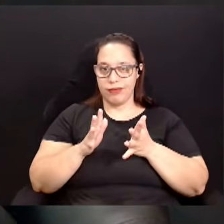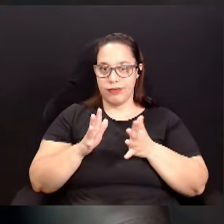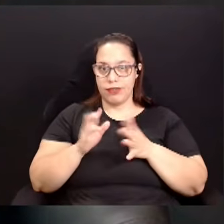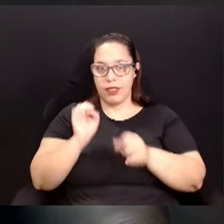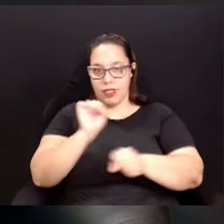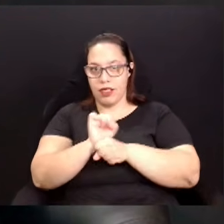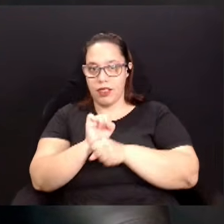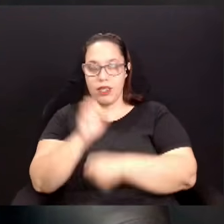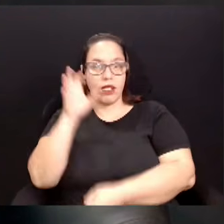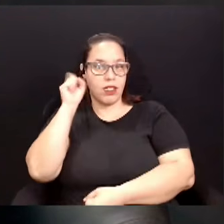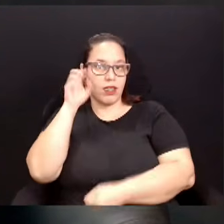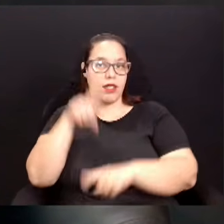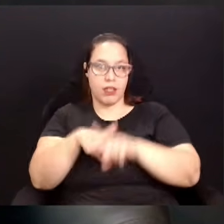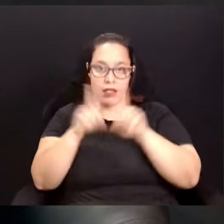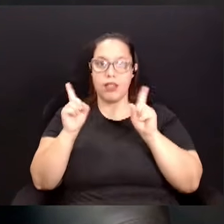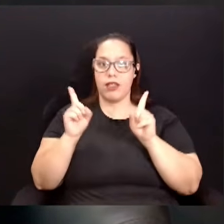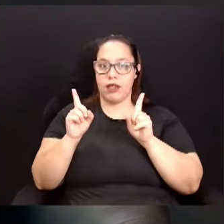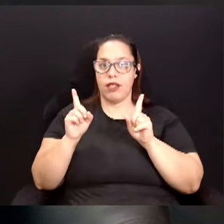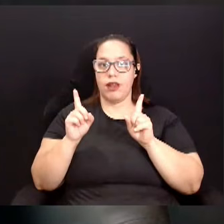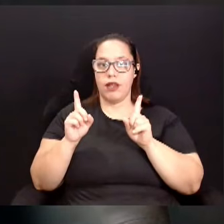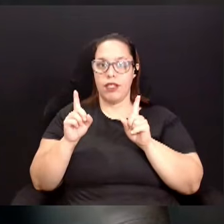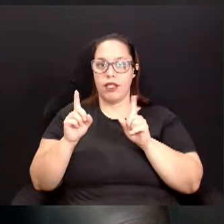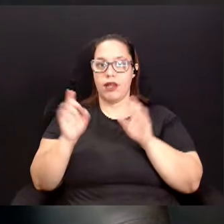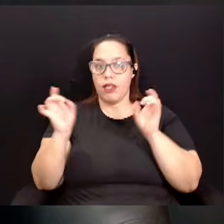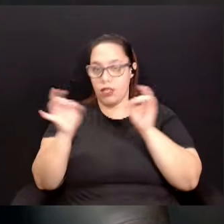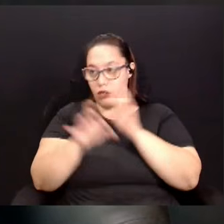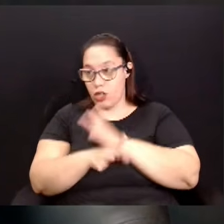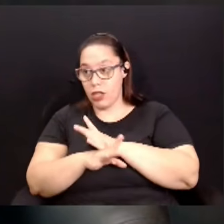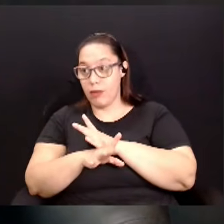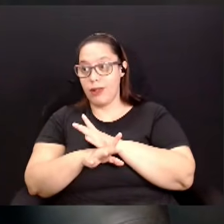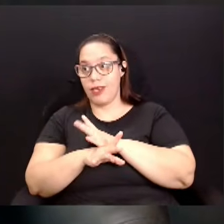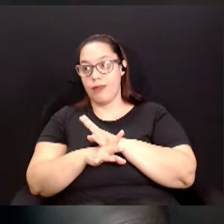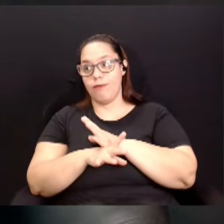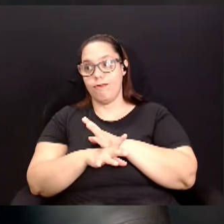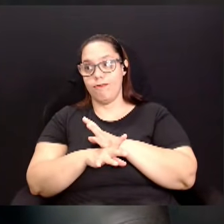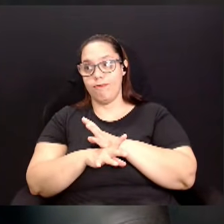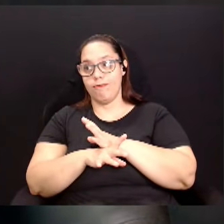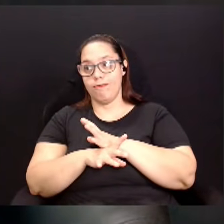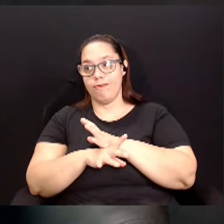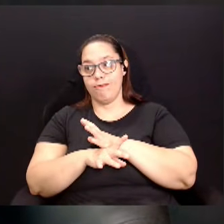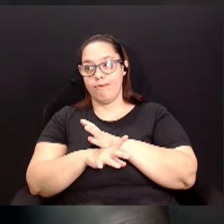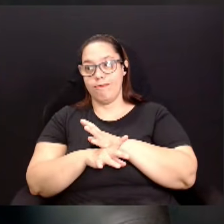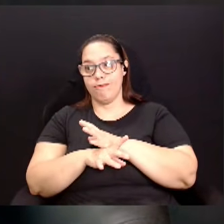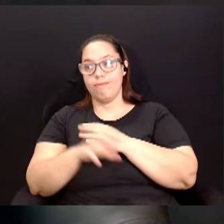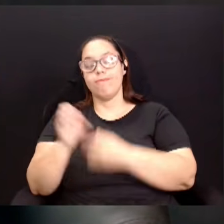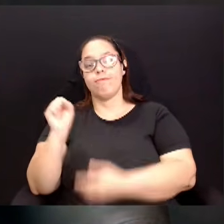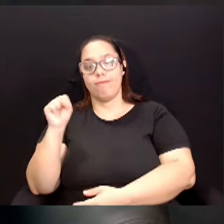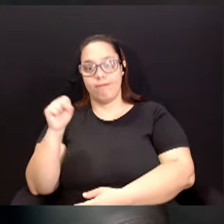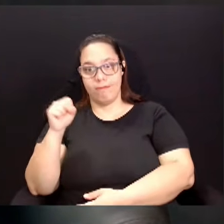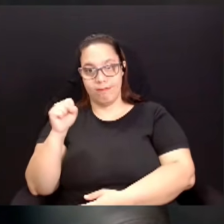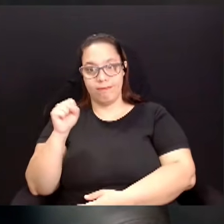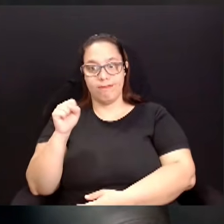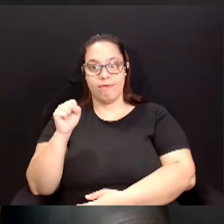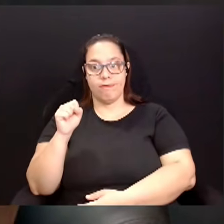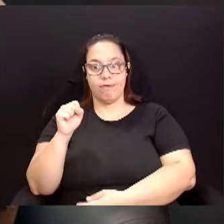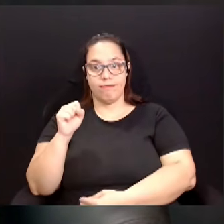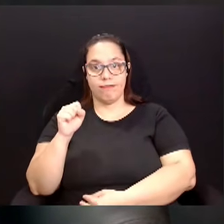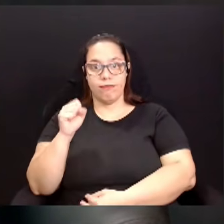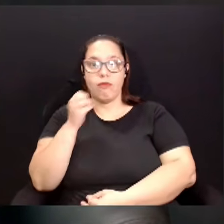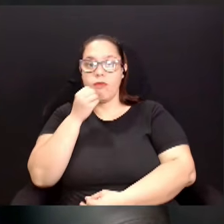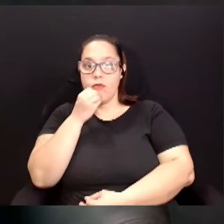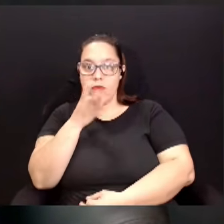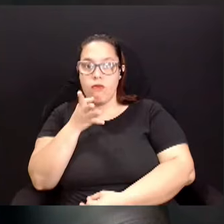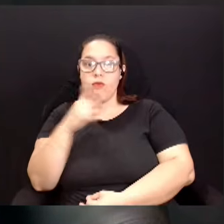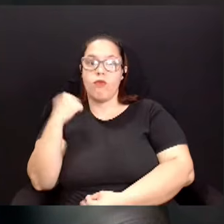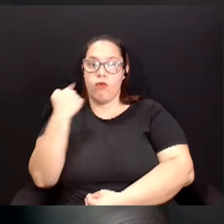mas deixa eu terminar. Então aí gera assim, pode gerar, infelizmente, é bom nós no ambiente